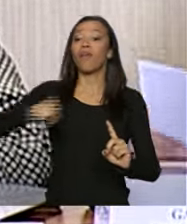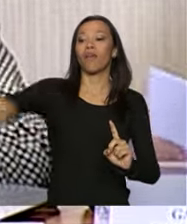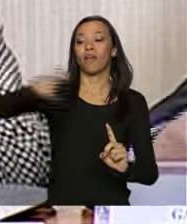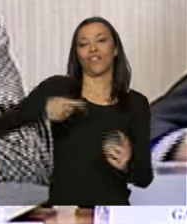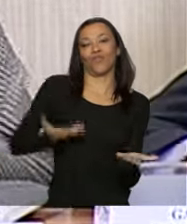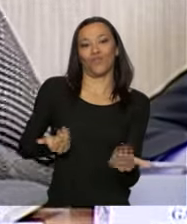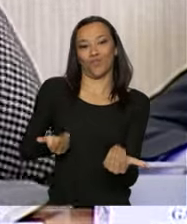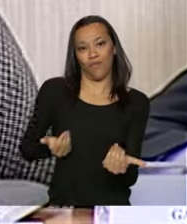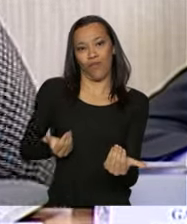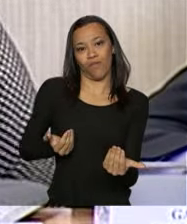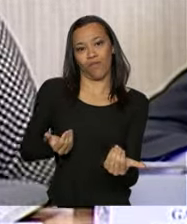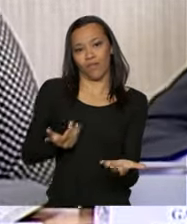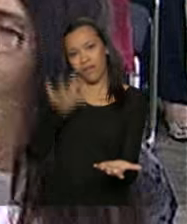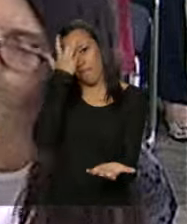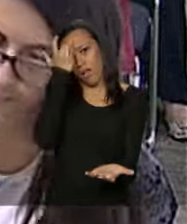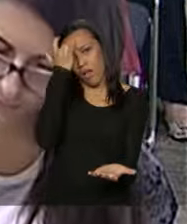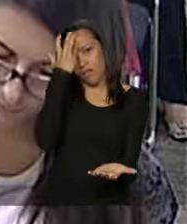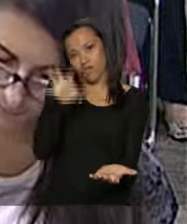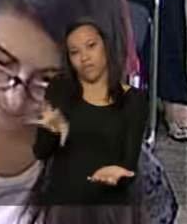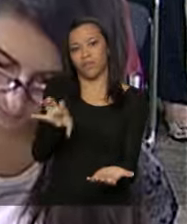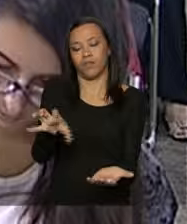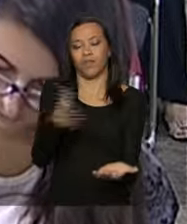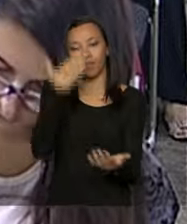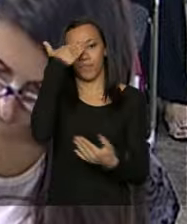vulnerável. Muito obrigado.